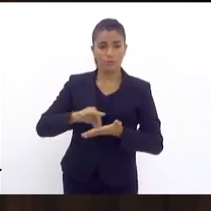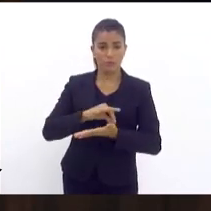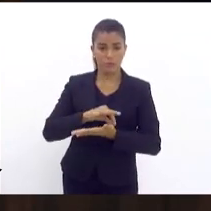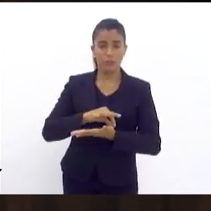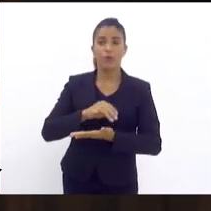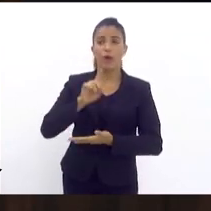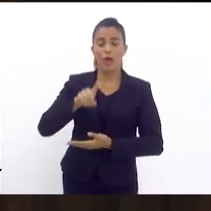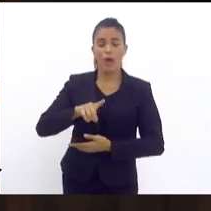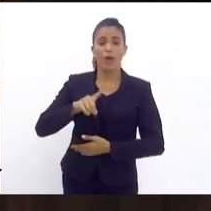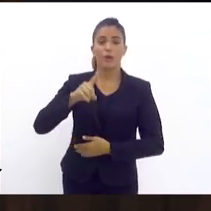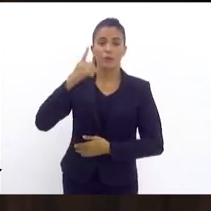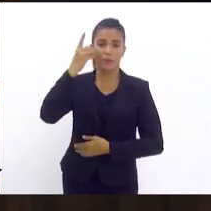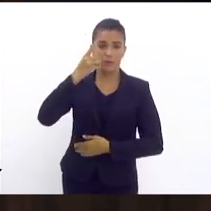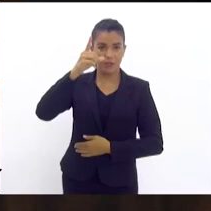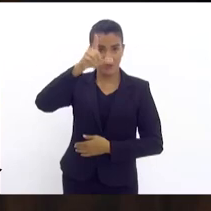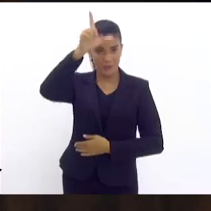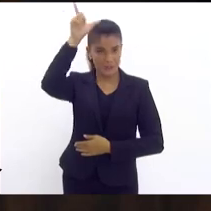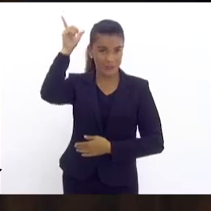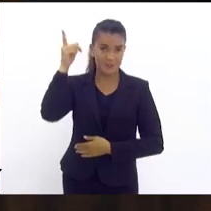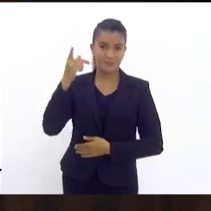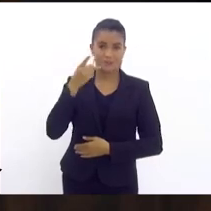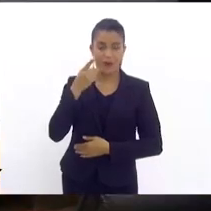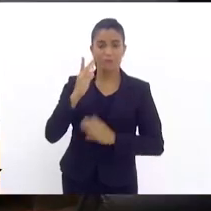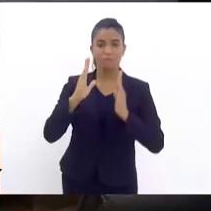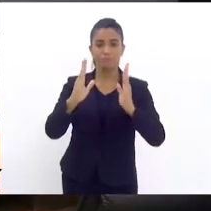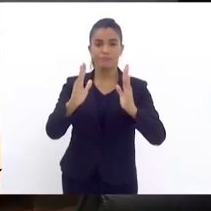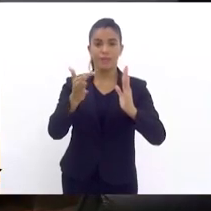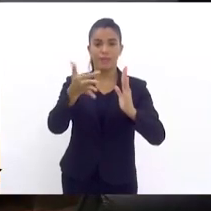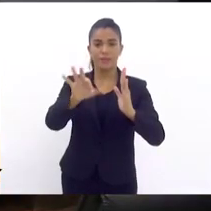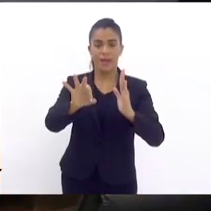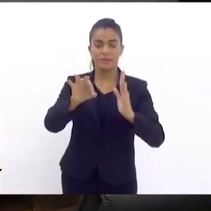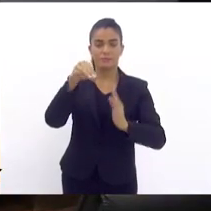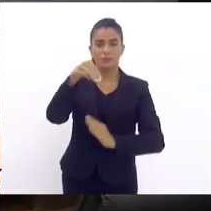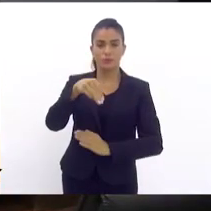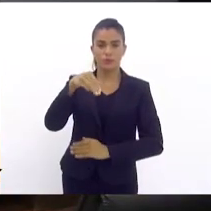o nome Deputado Luiz Paulo que dispõe de 10 minutos